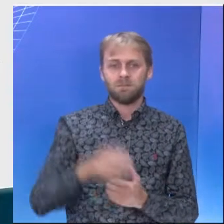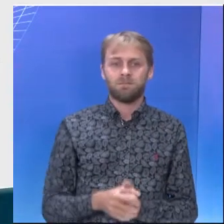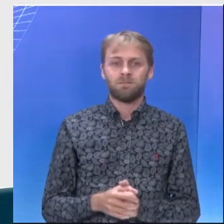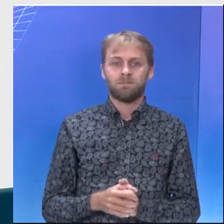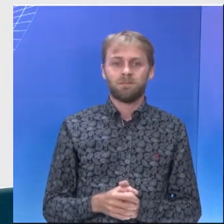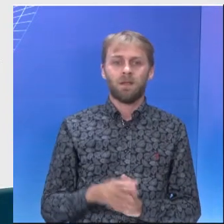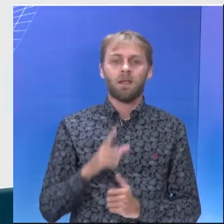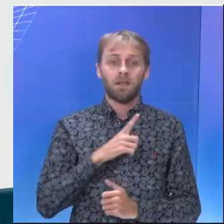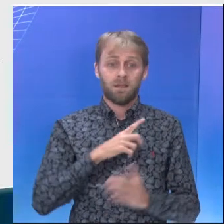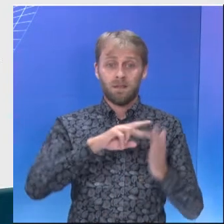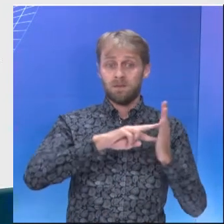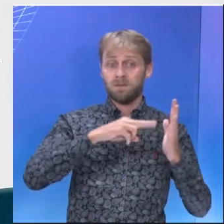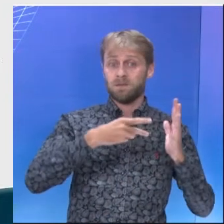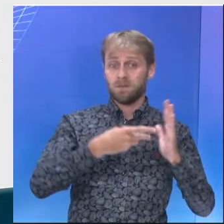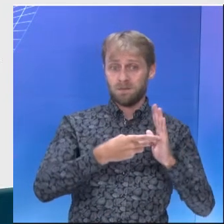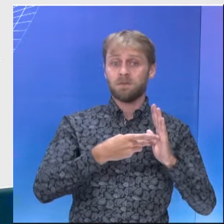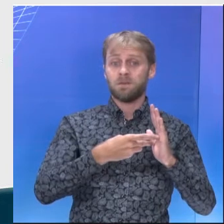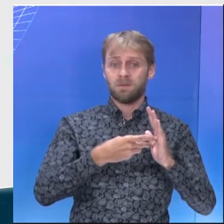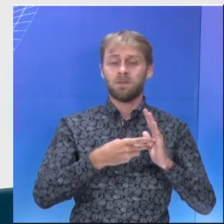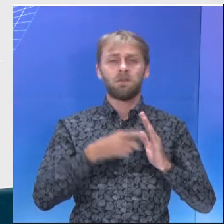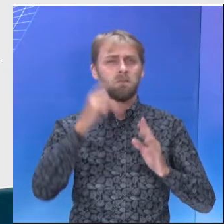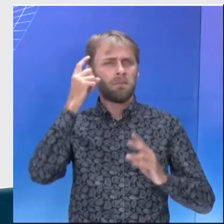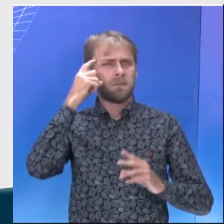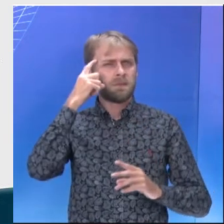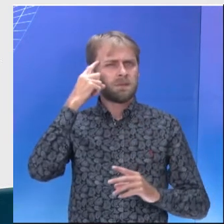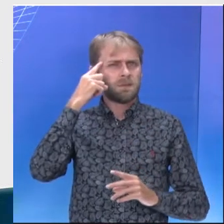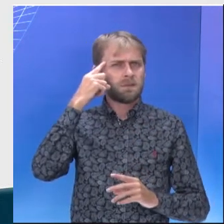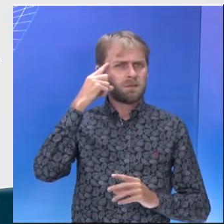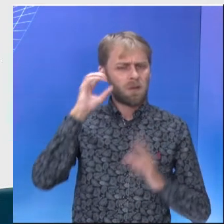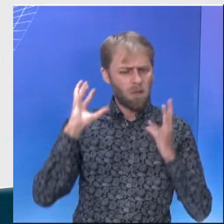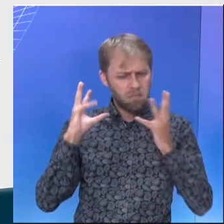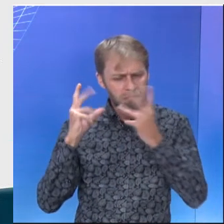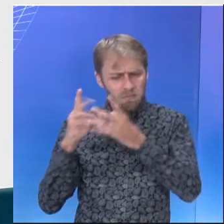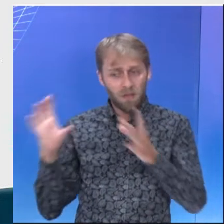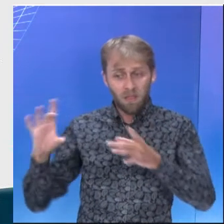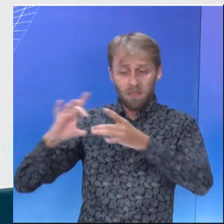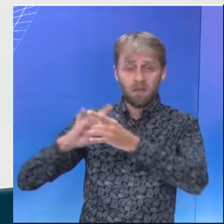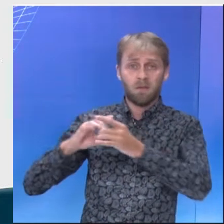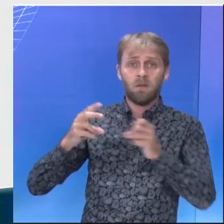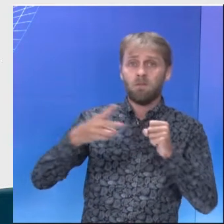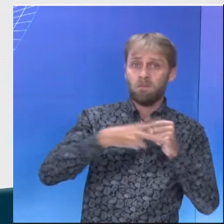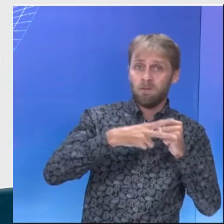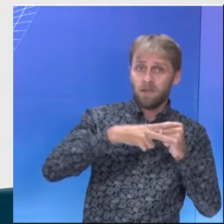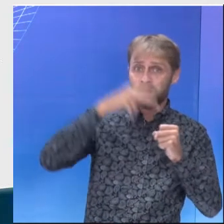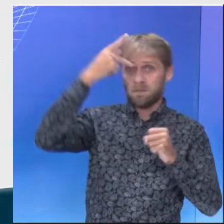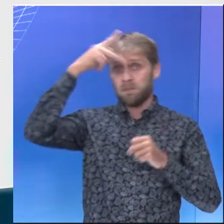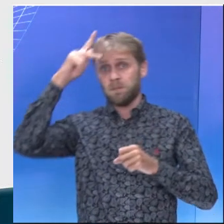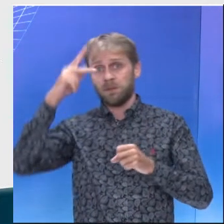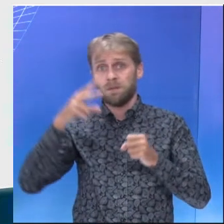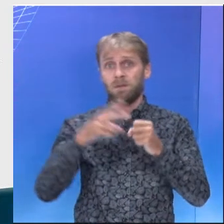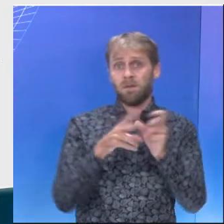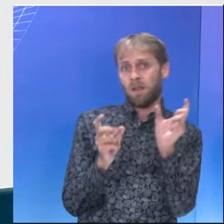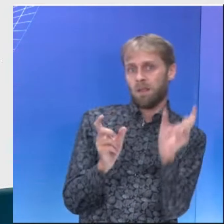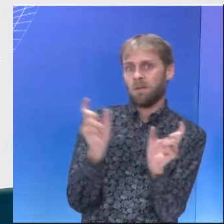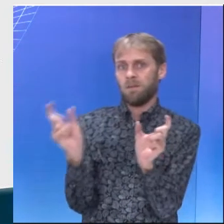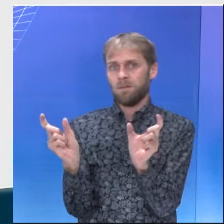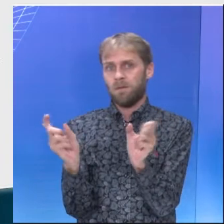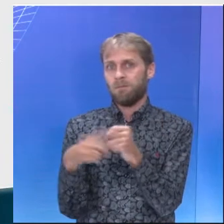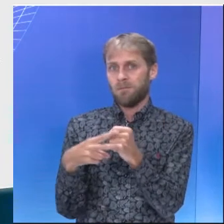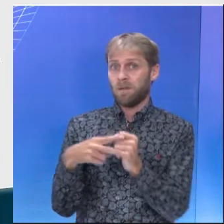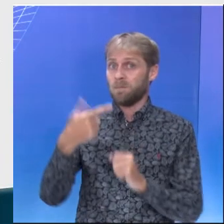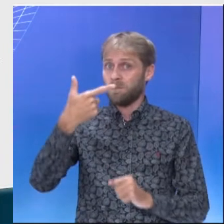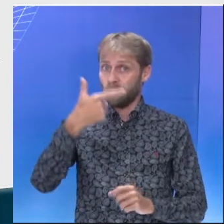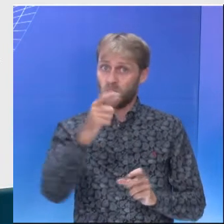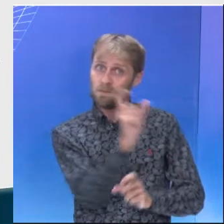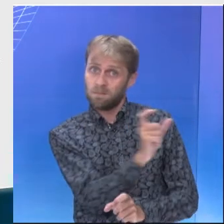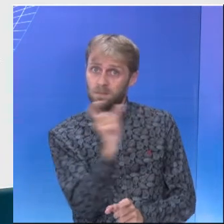eles possuem um sentido que leva em consideração a sua unidade como um todo, isto é, o verbo mais preposição, ou o verbo mais advérbio. Por isso é importante estar